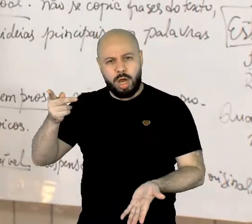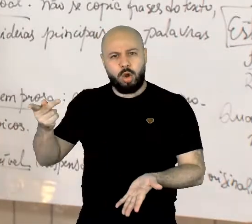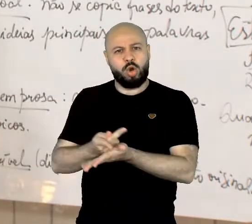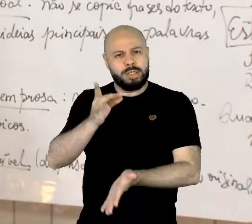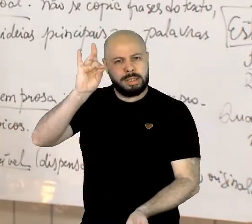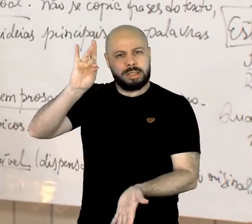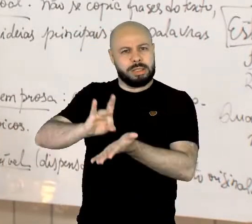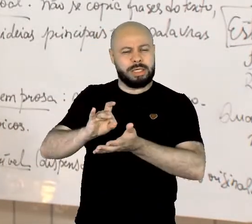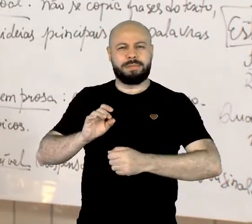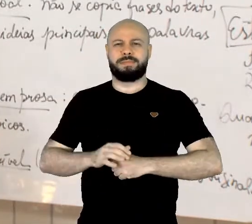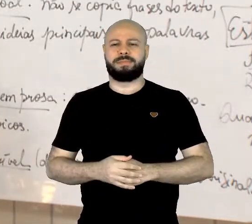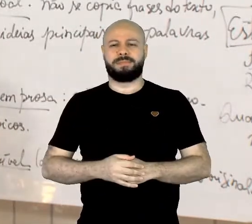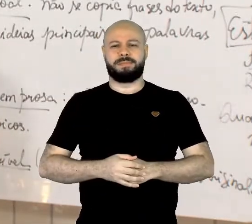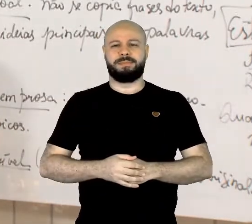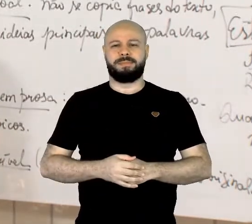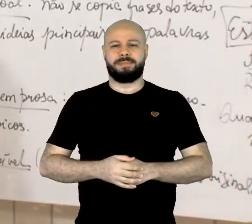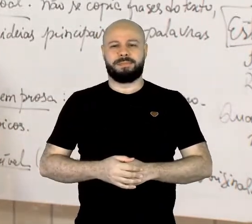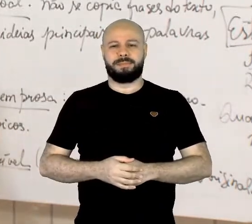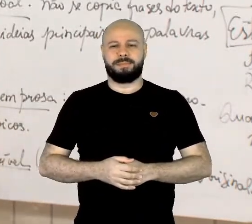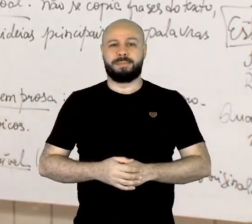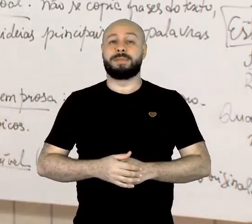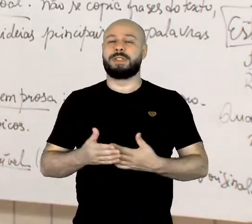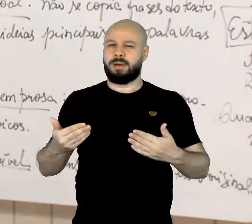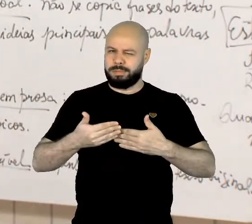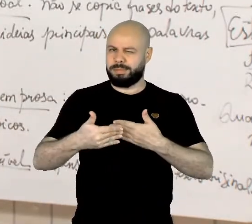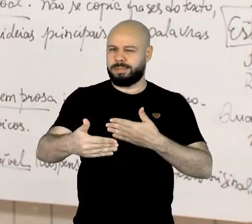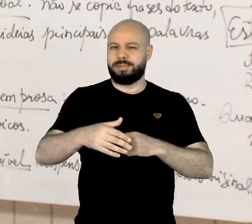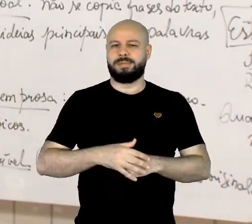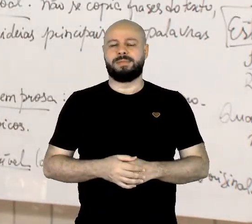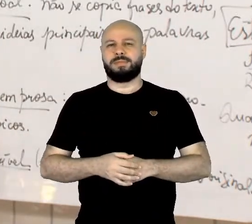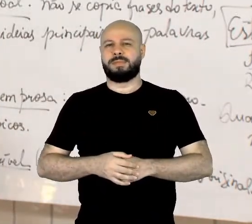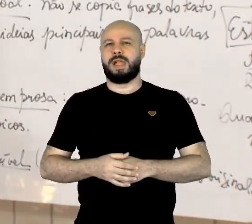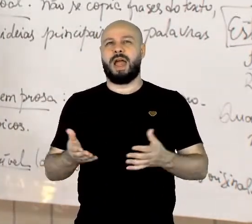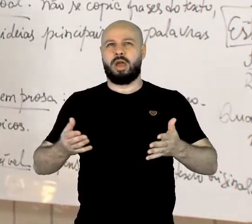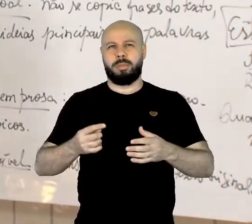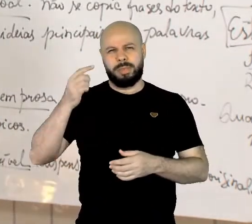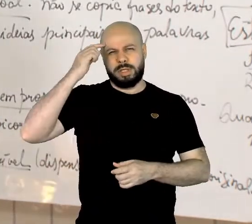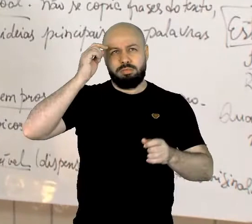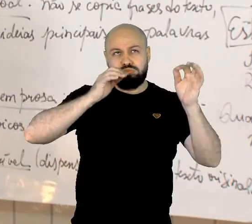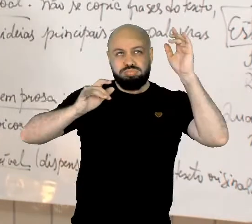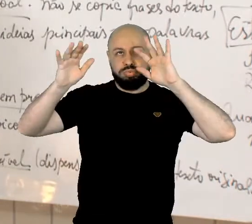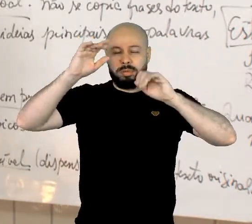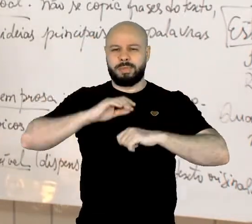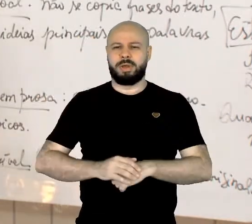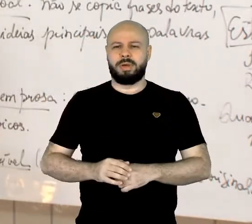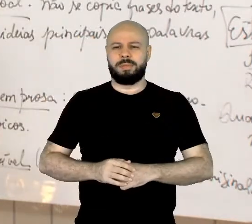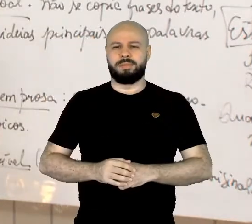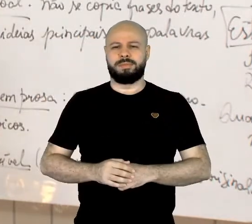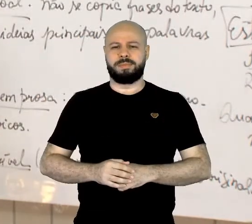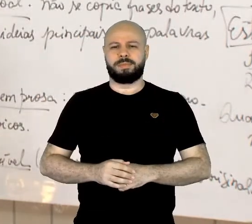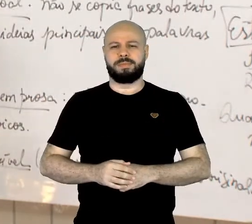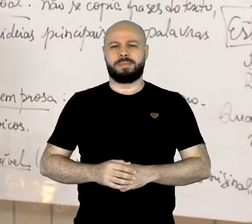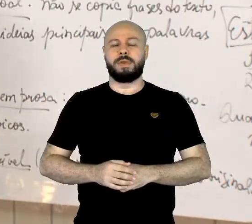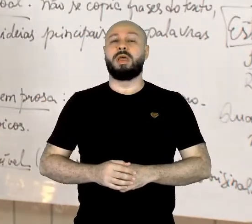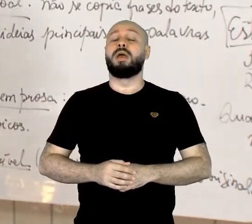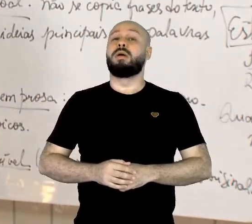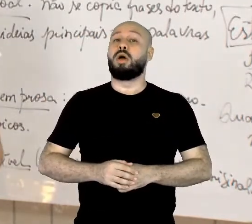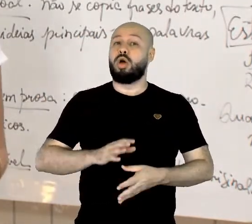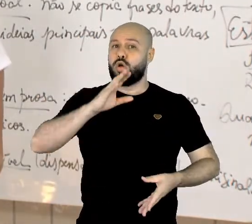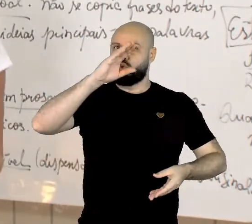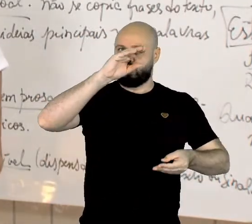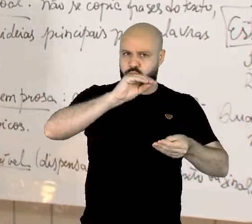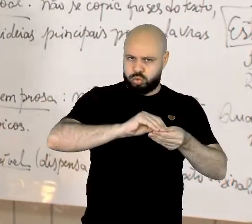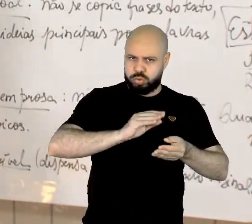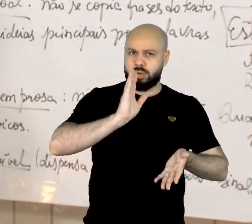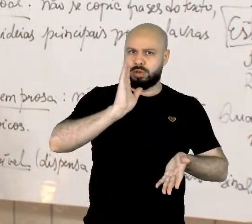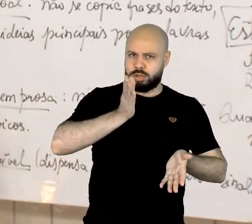certo, tá? Então, vamos lá, ao nosso mapa mental. Nós estamos nessa aula, nós falamos sobre resumo, nós